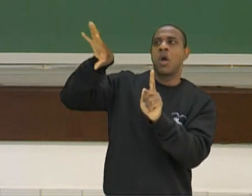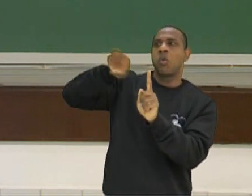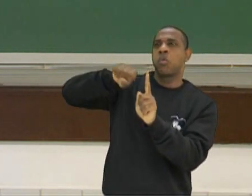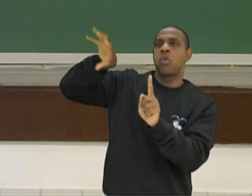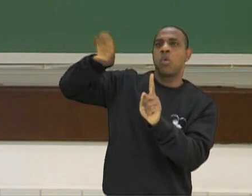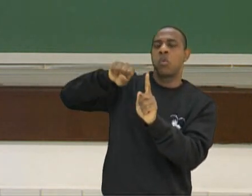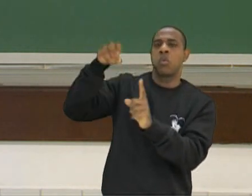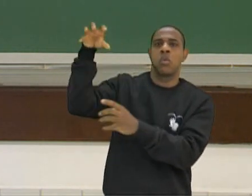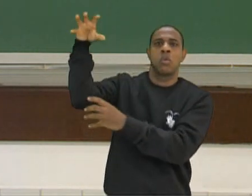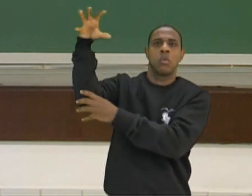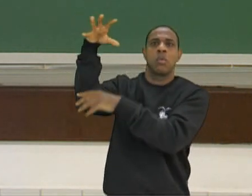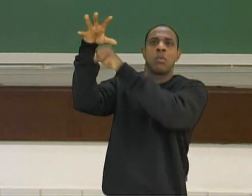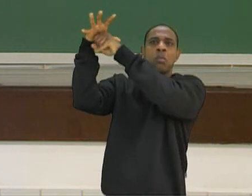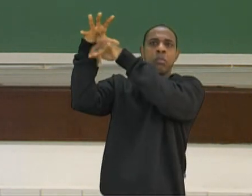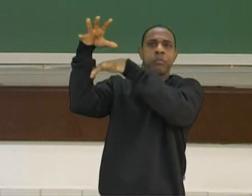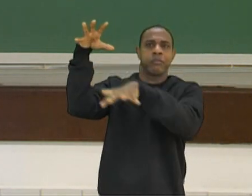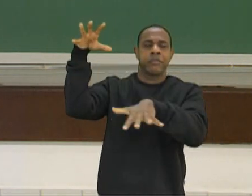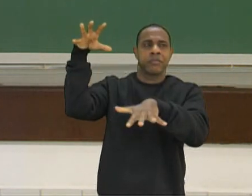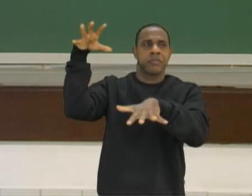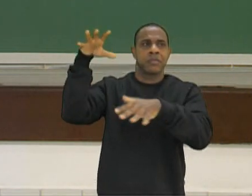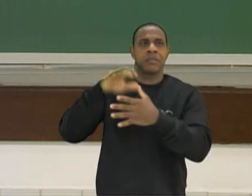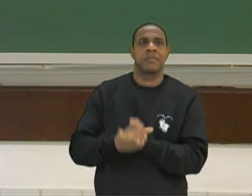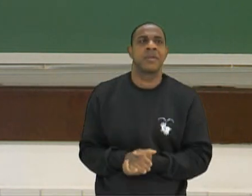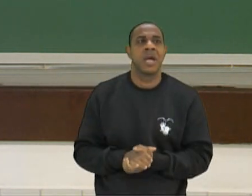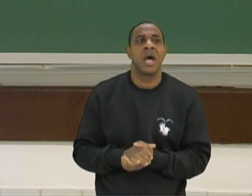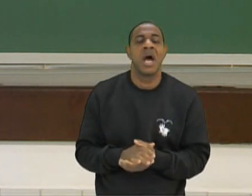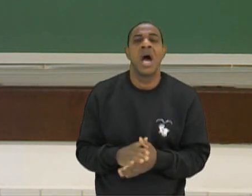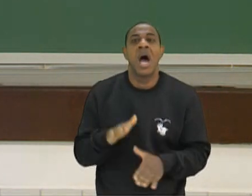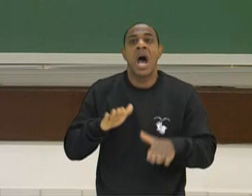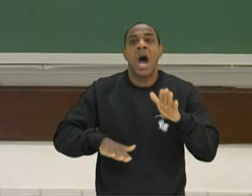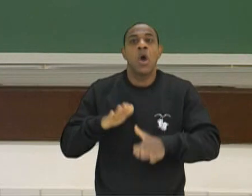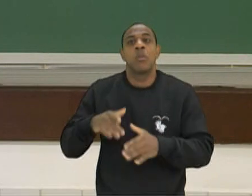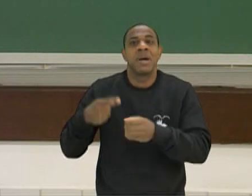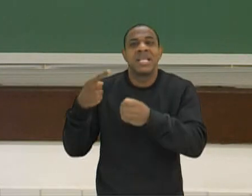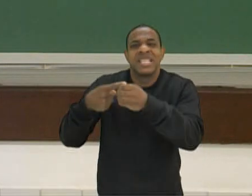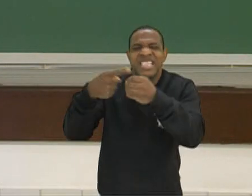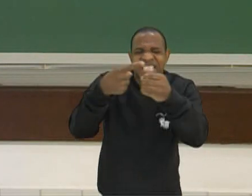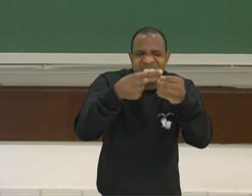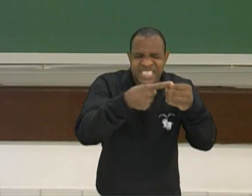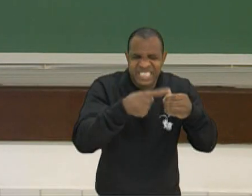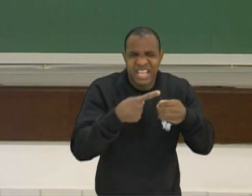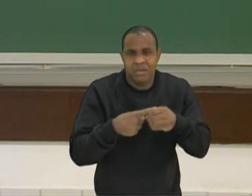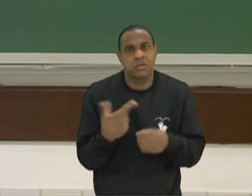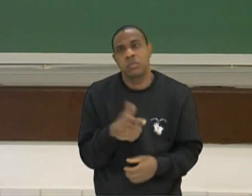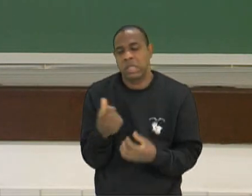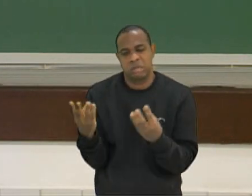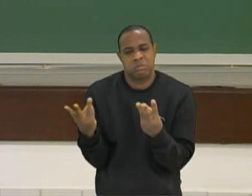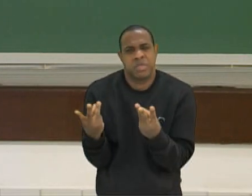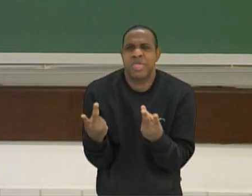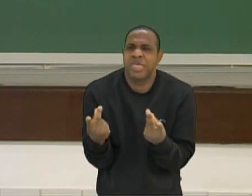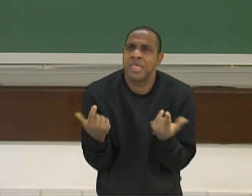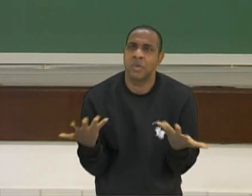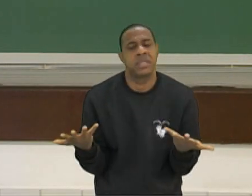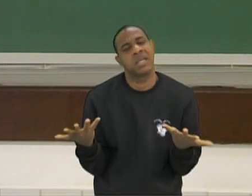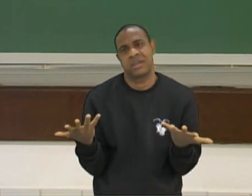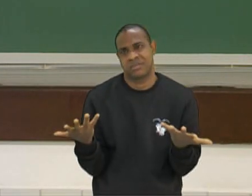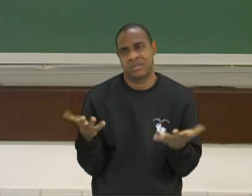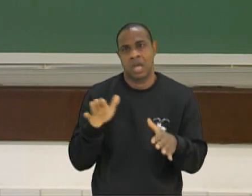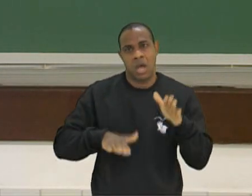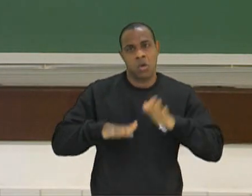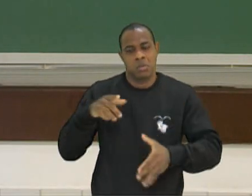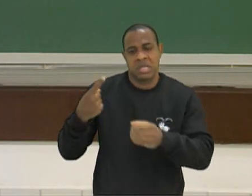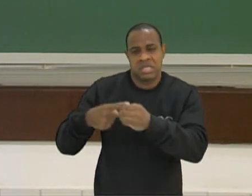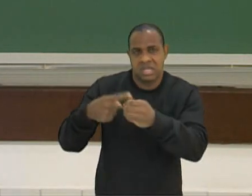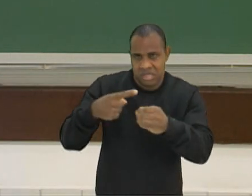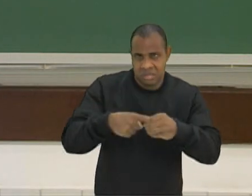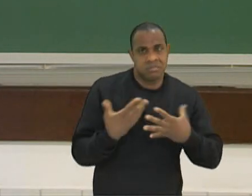próximas não têm esse tipo de qualidade de sinal que seja local, mas se pega do regional, dessa grande metrópole como referência,